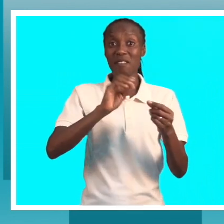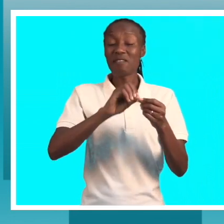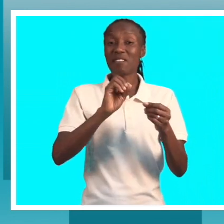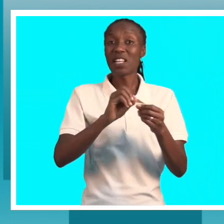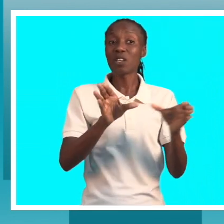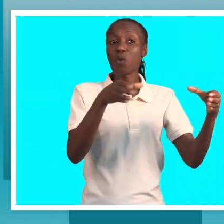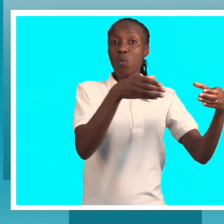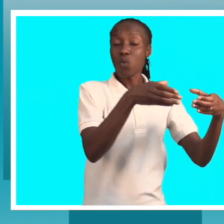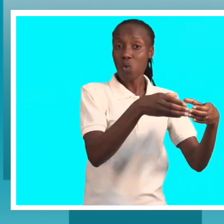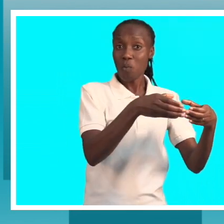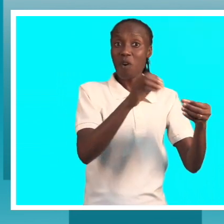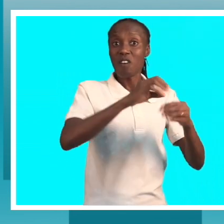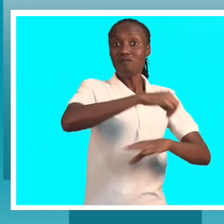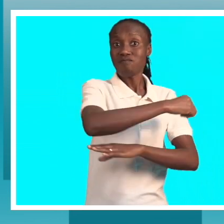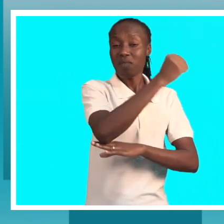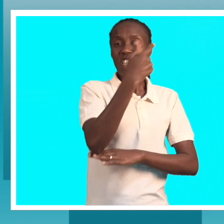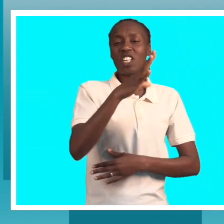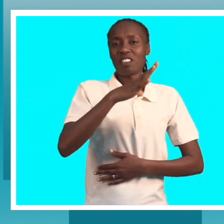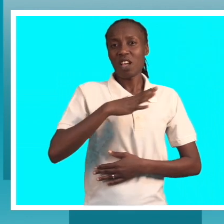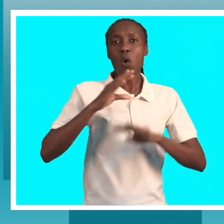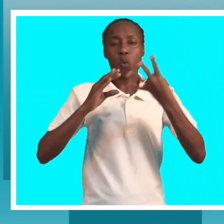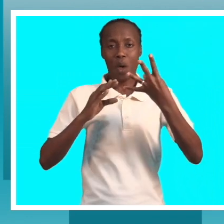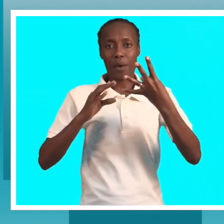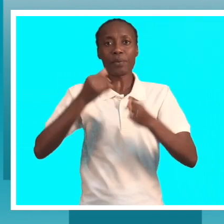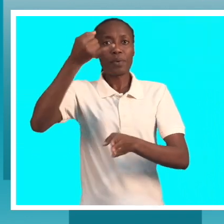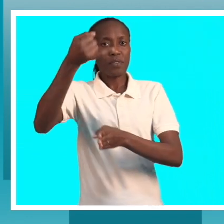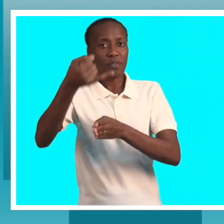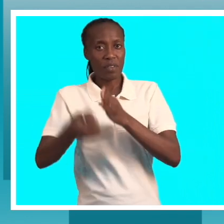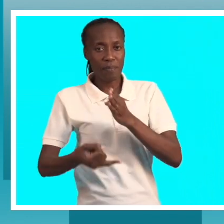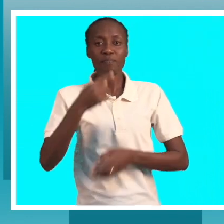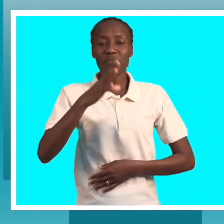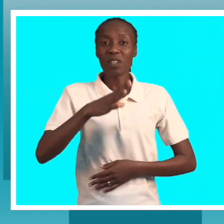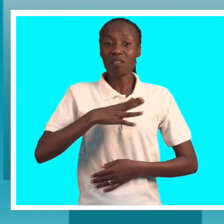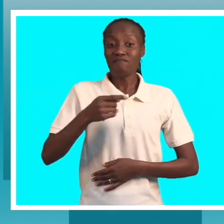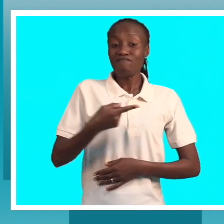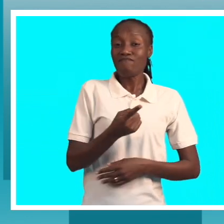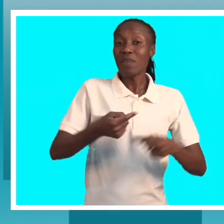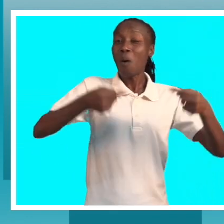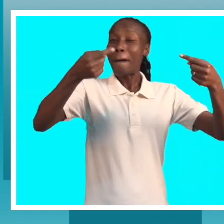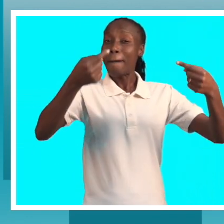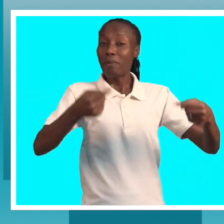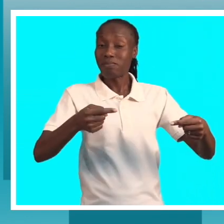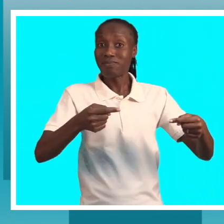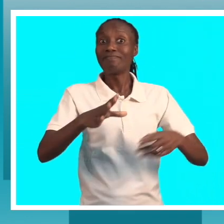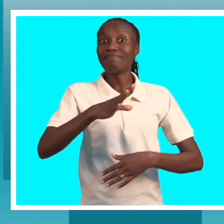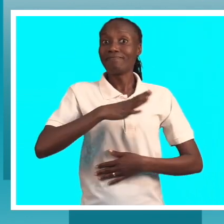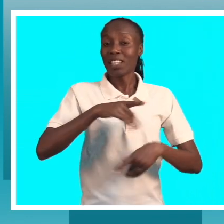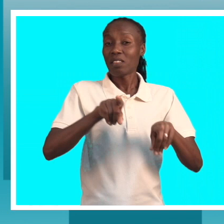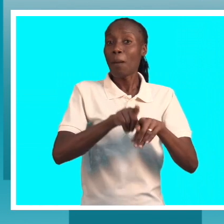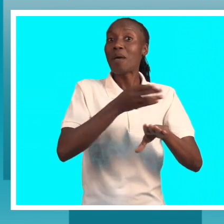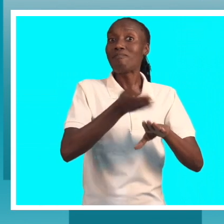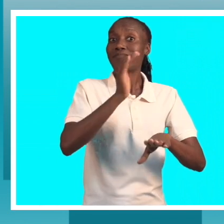automaticamente já está nos quartos de final. Dizer sim, adversários à altura, temos adversários que